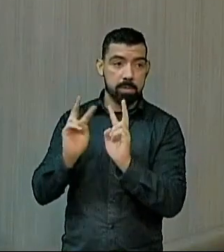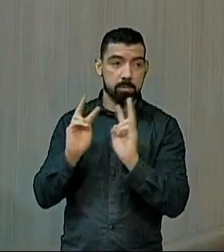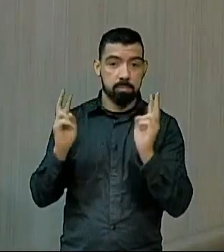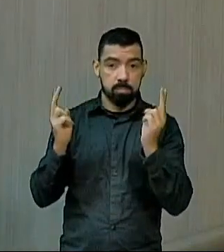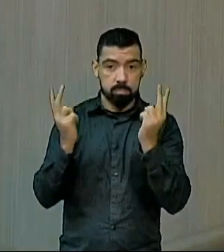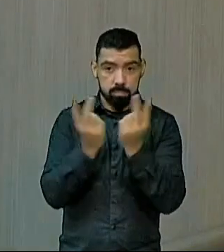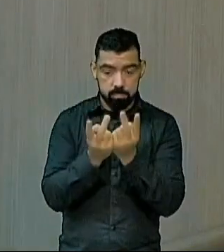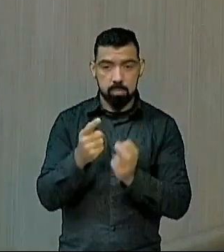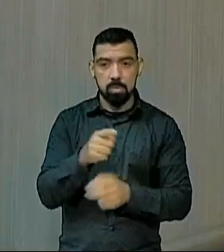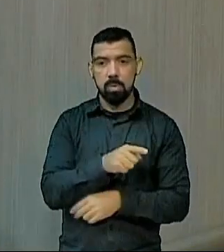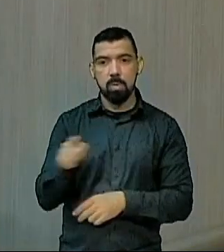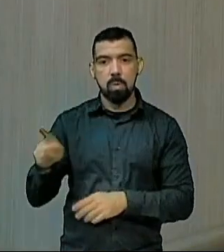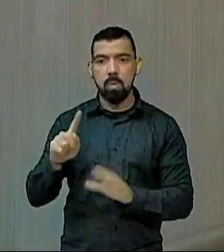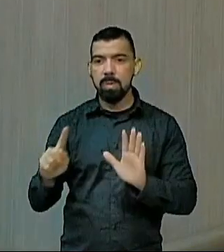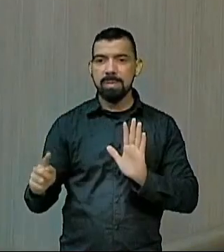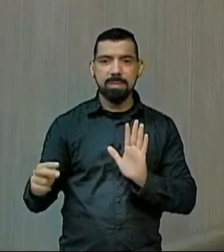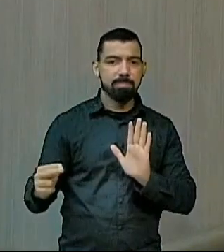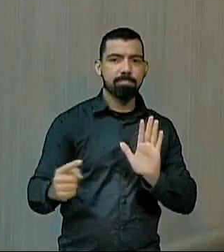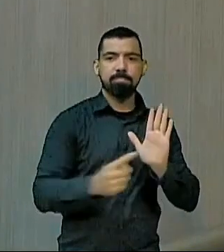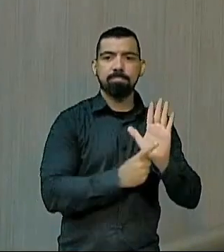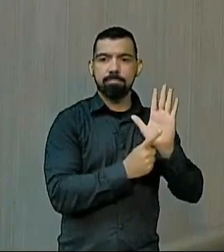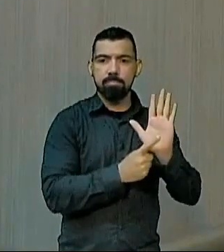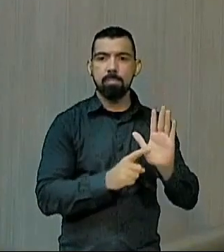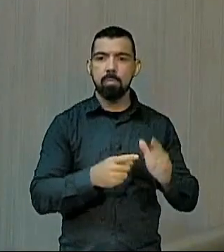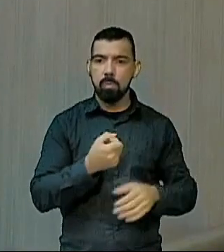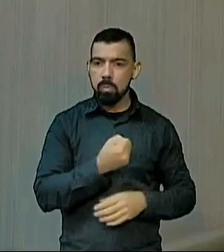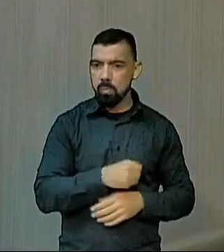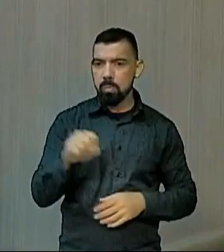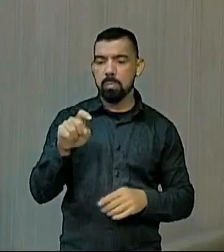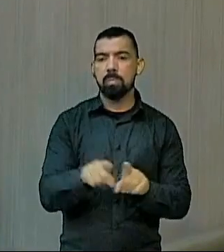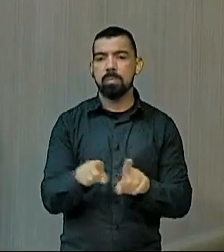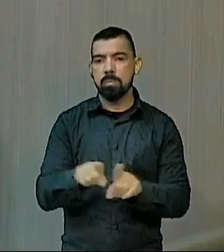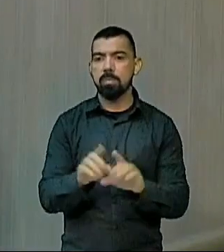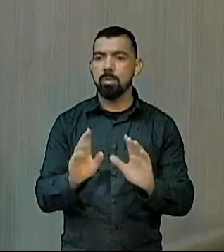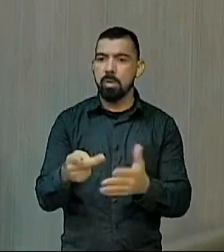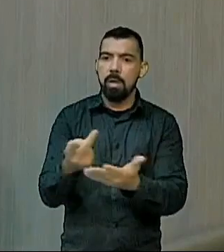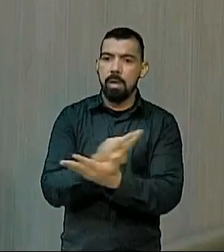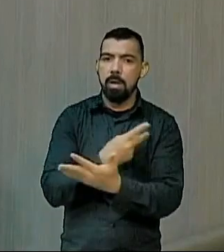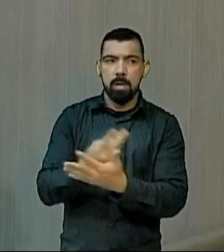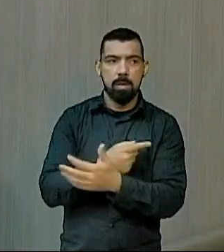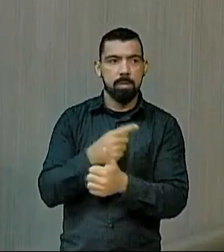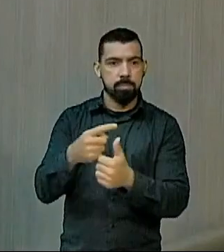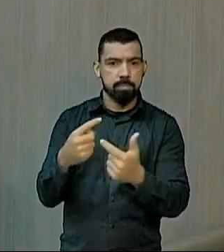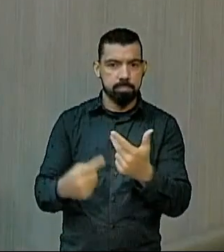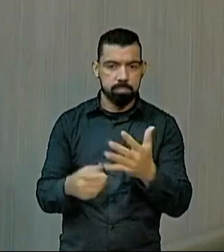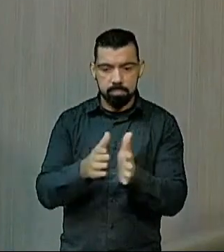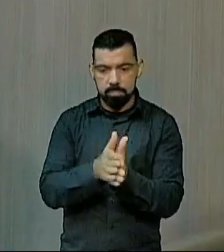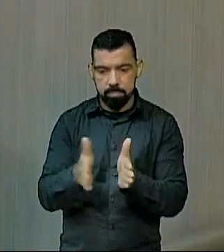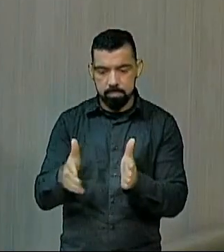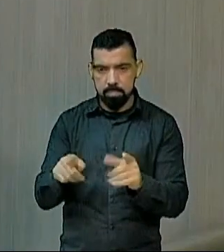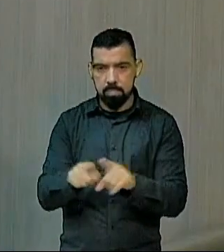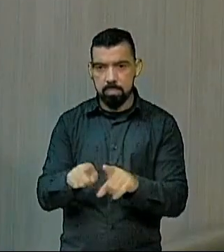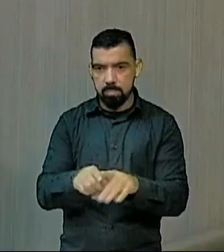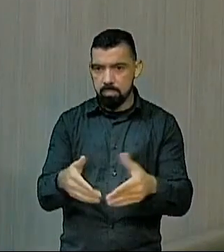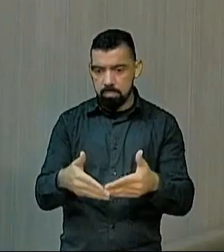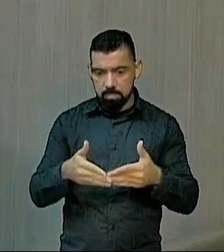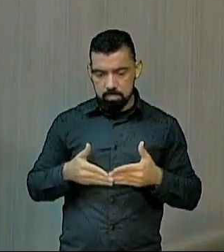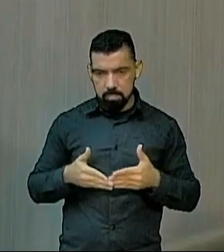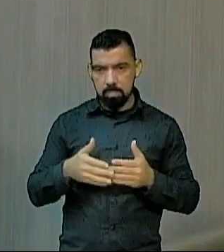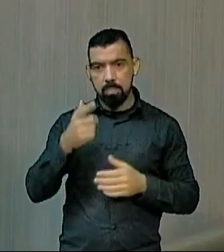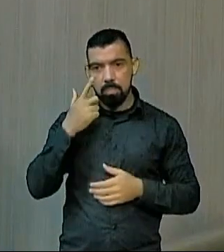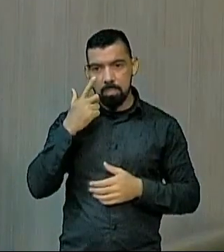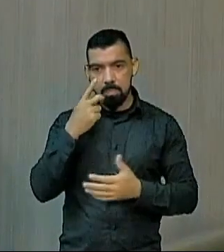está denunciando combatendo que denunciou irregularidades na tramitação que se retirou do plenário